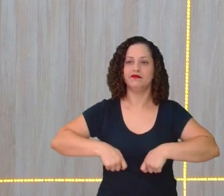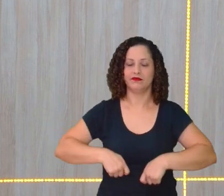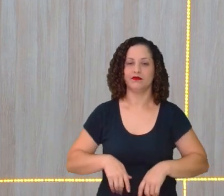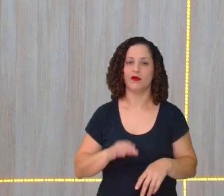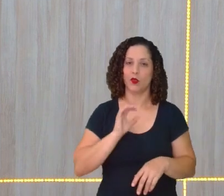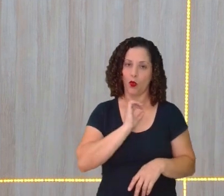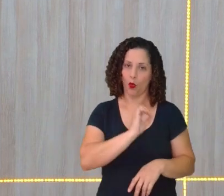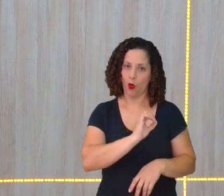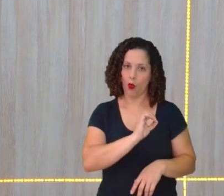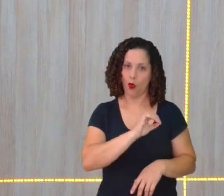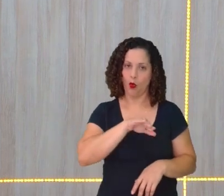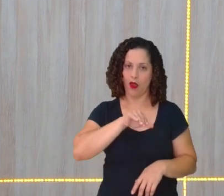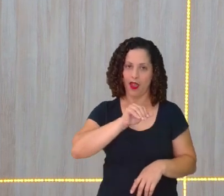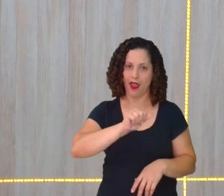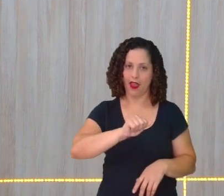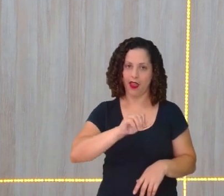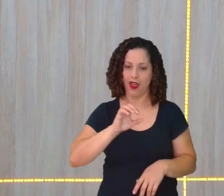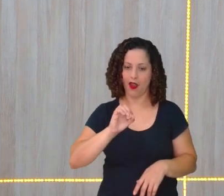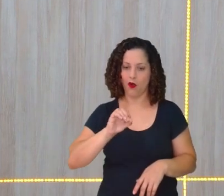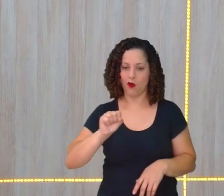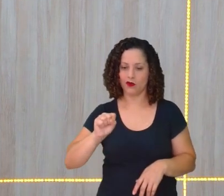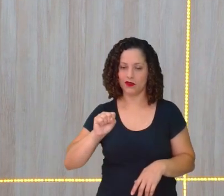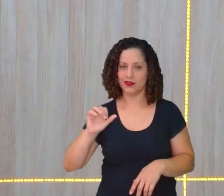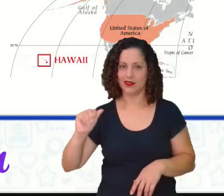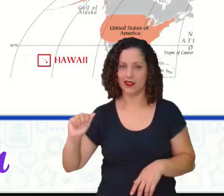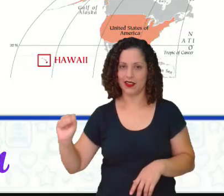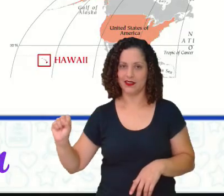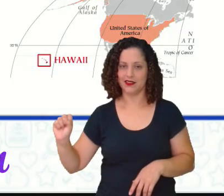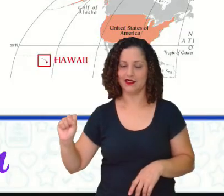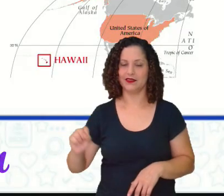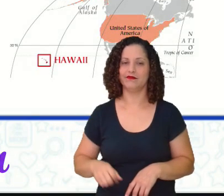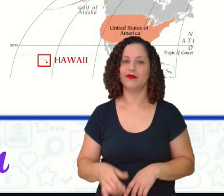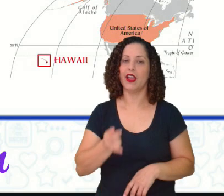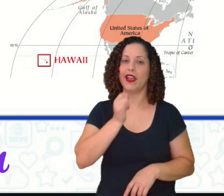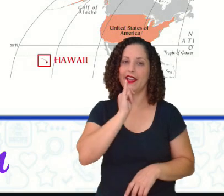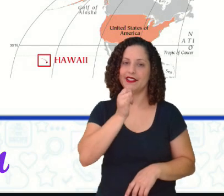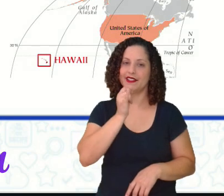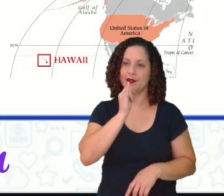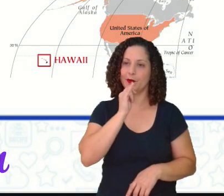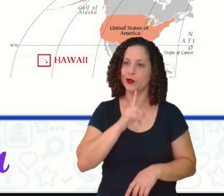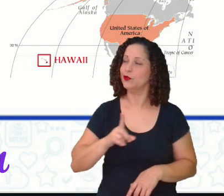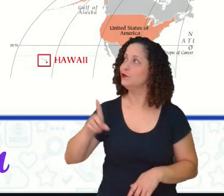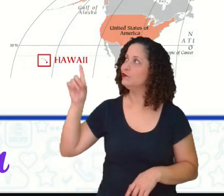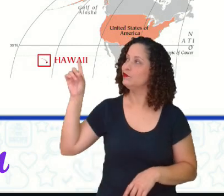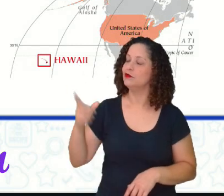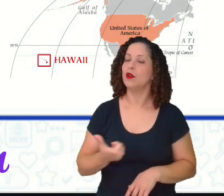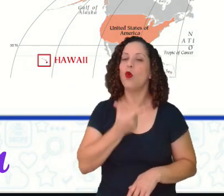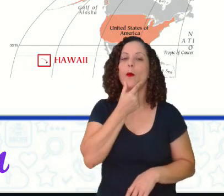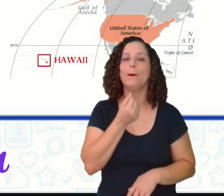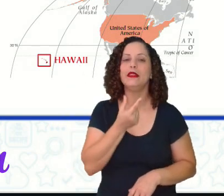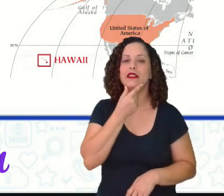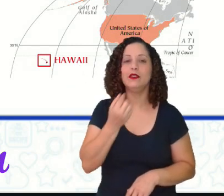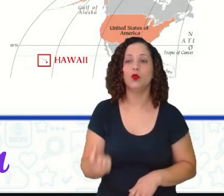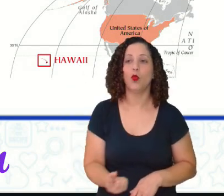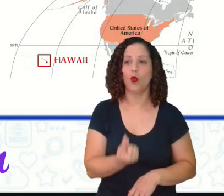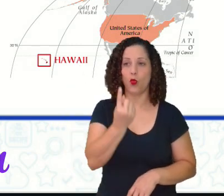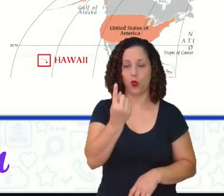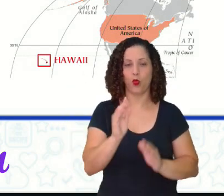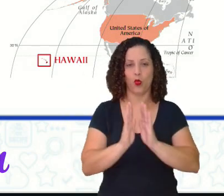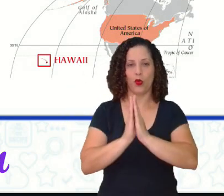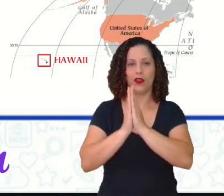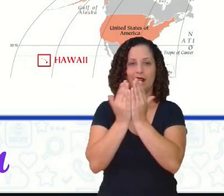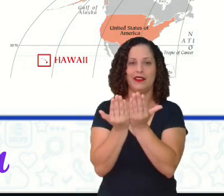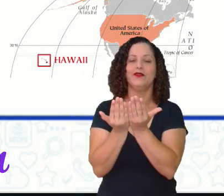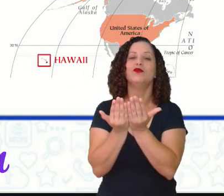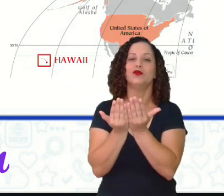as. Então, vocês têm aí o exemplo, né? The book. O menino só tem um livro. Então, the book é